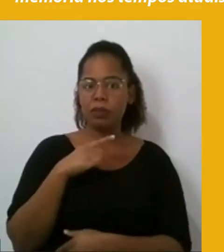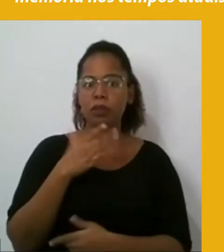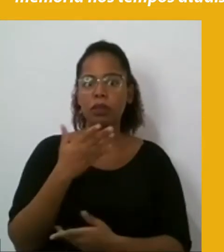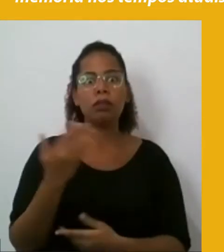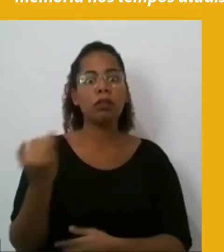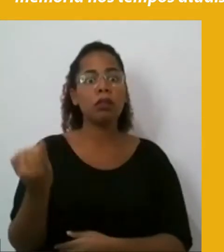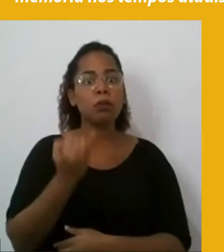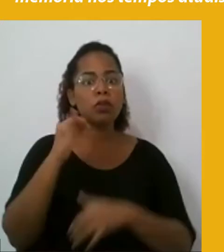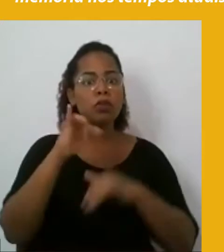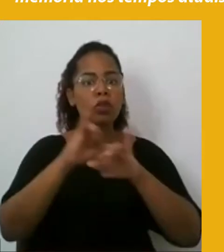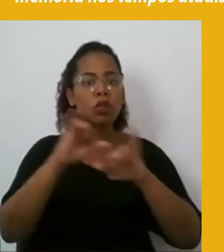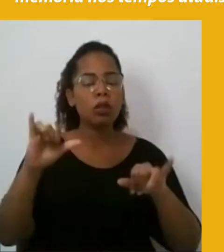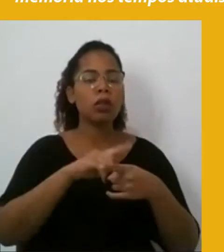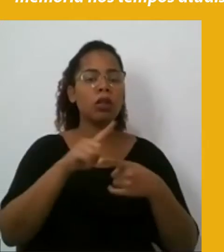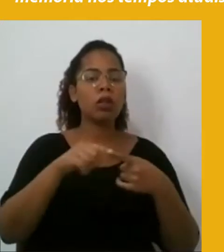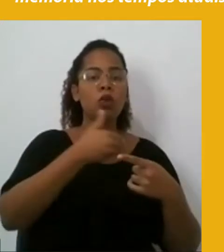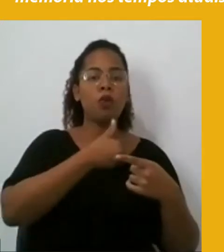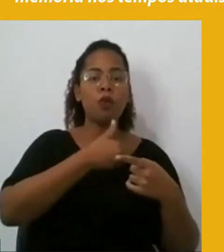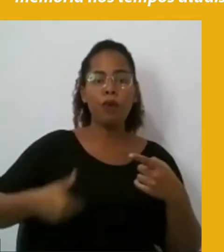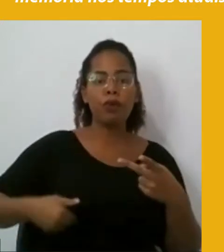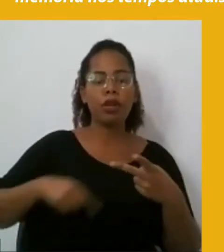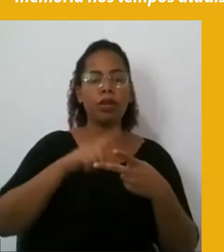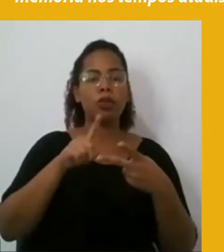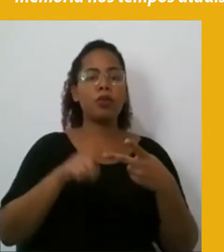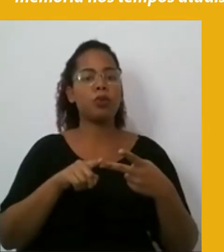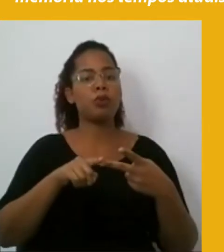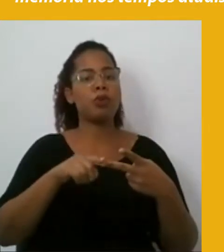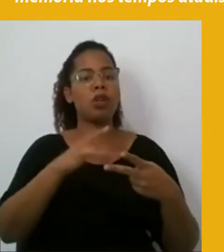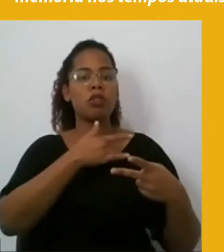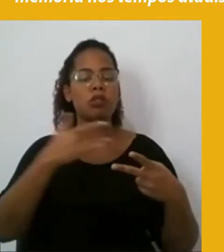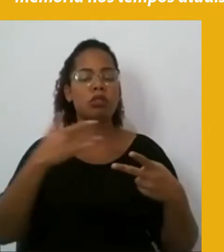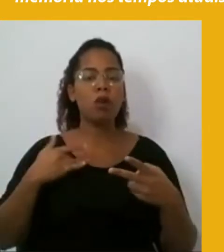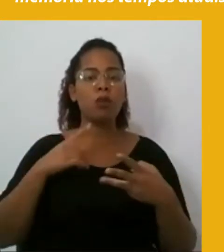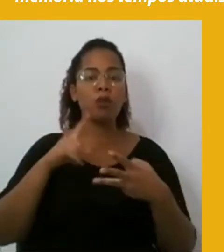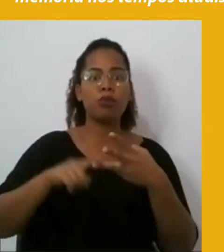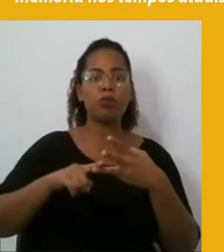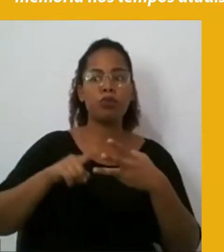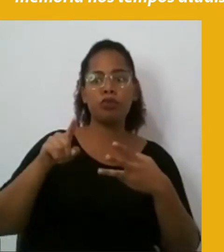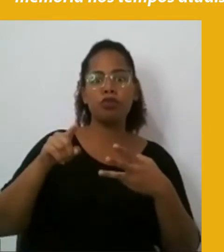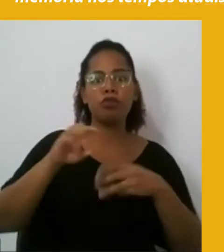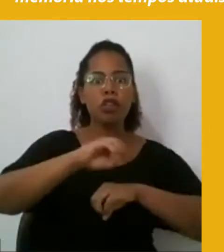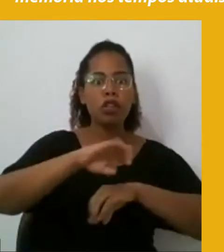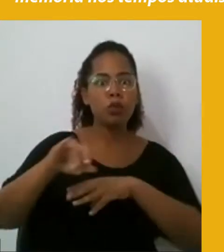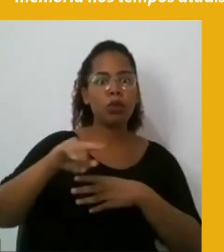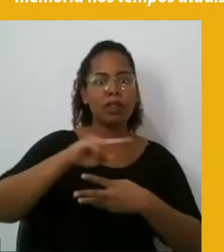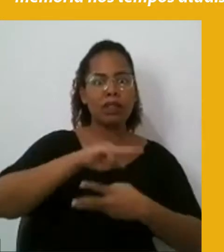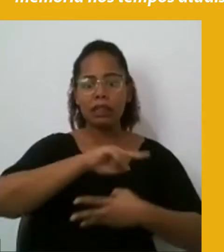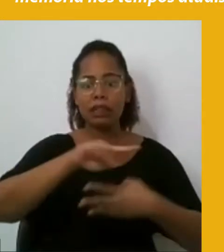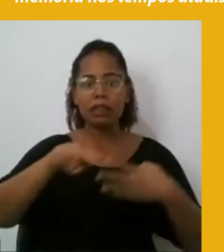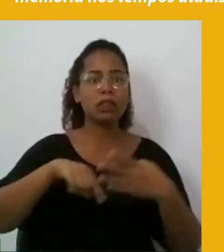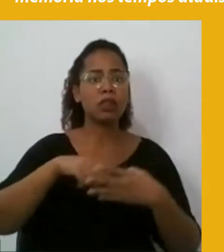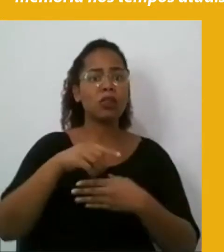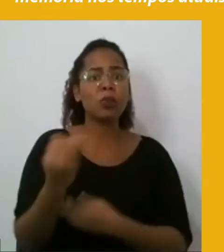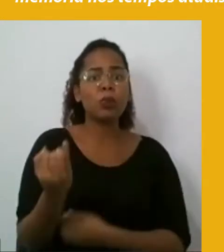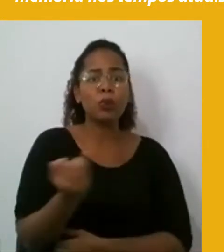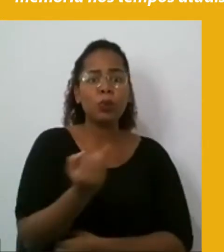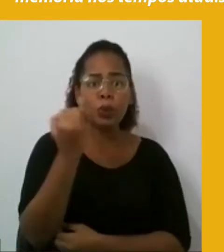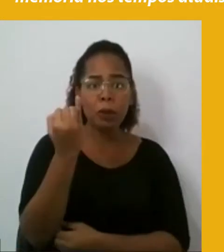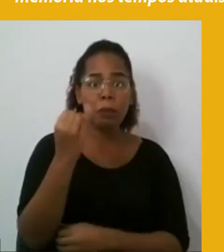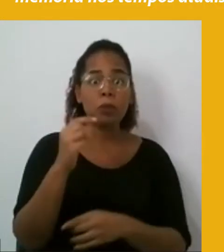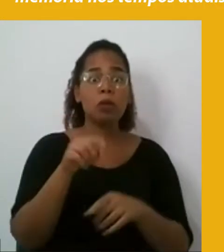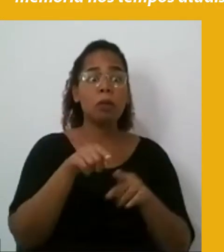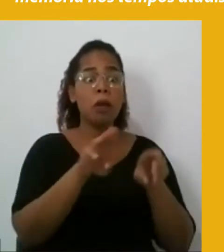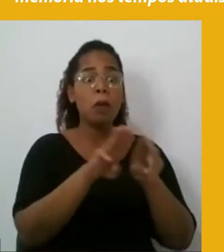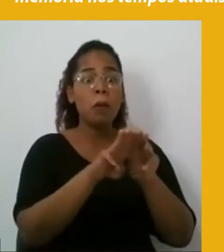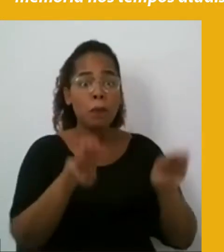pública é importante, salário de professor é importante, museu tem que ter verba pública para poder depois juntar com a verba privada e aí fazer as coisas juntos. Mas não